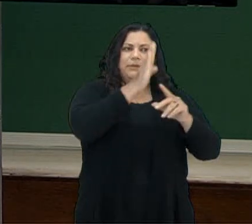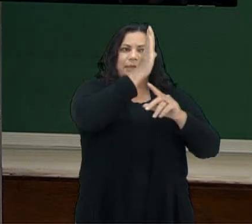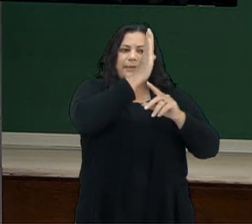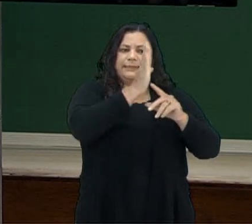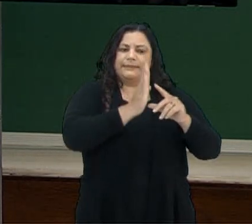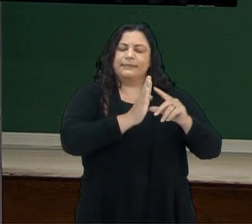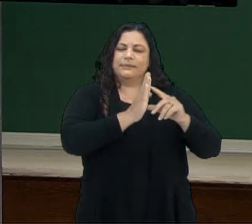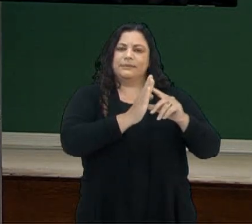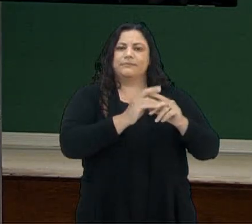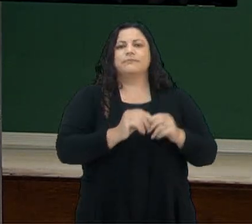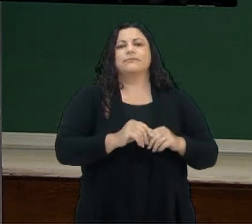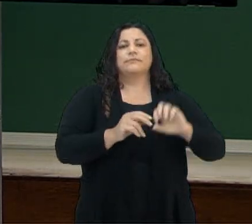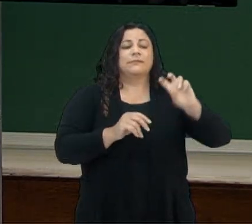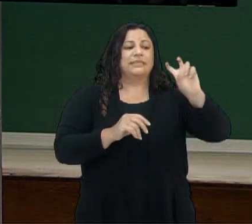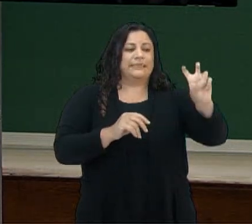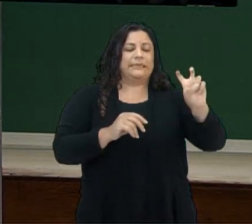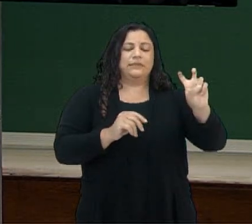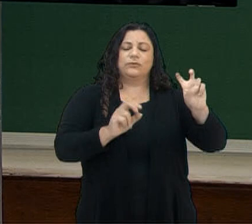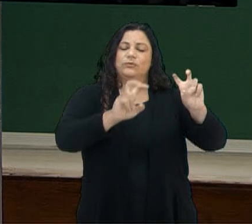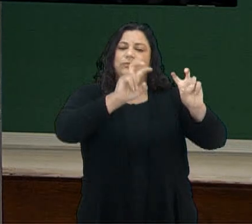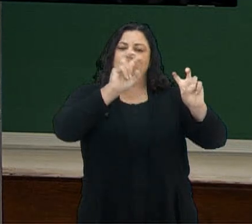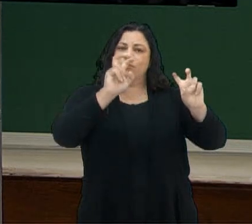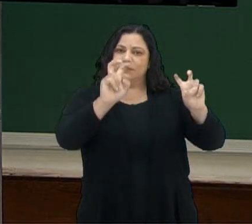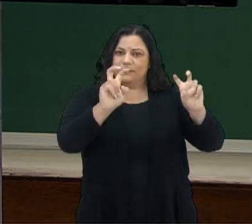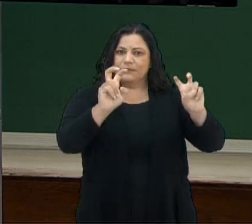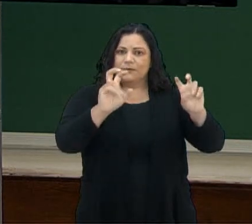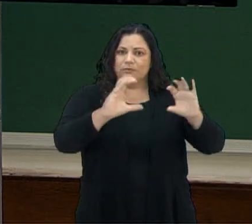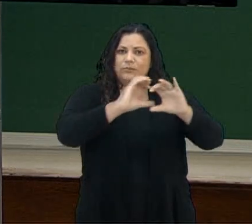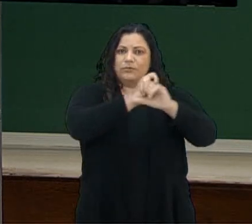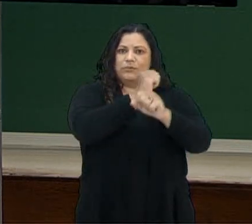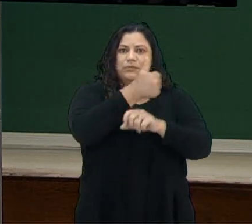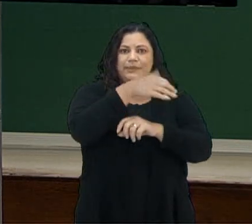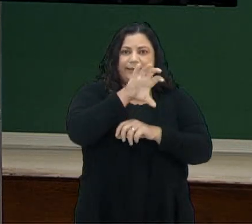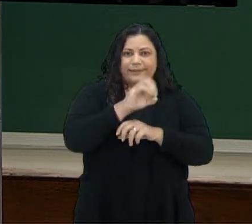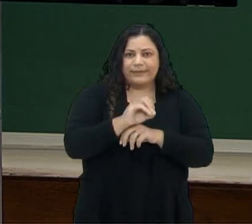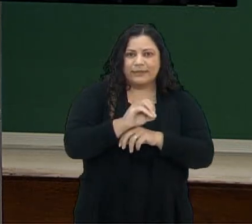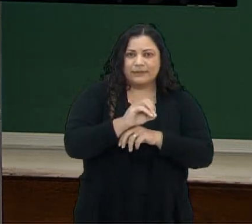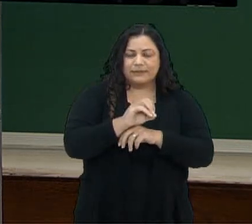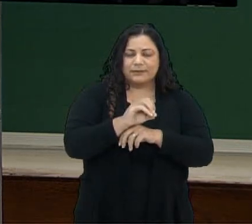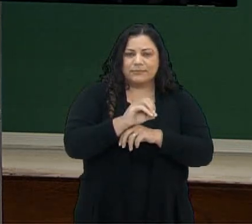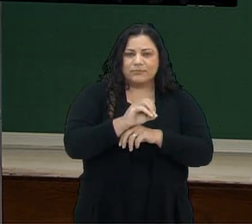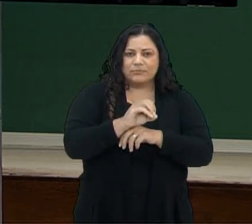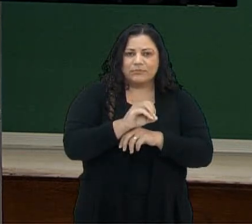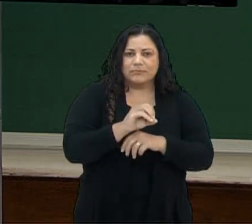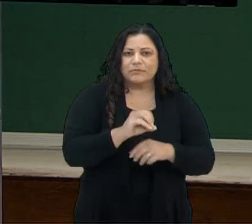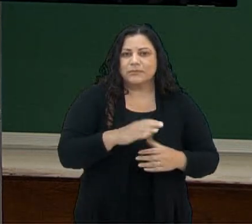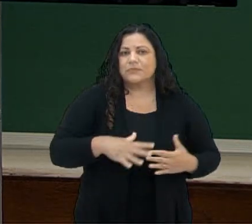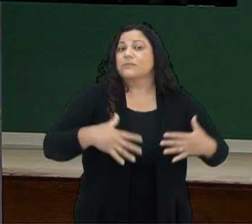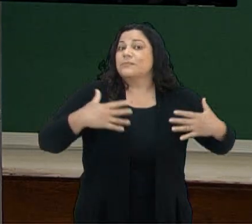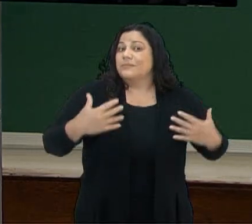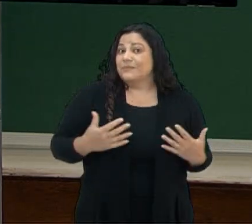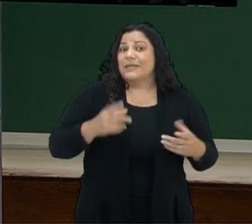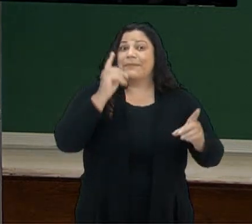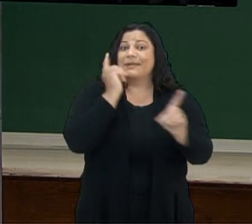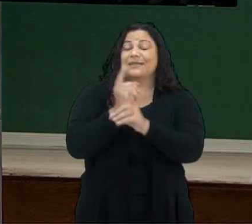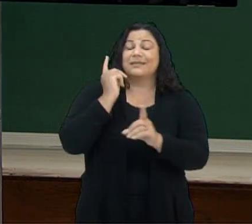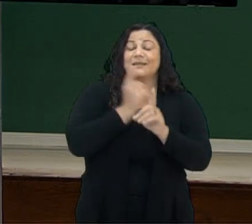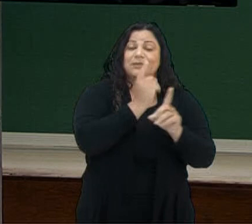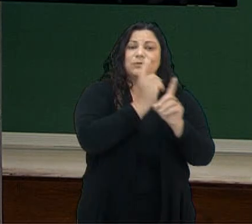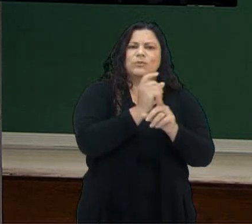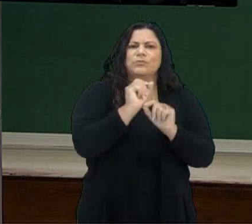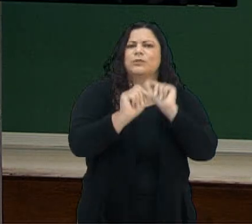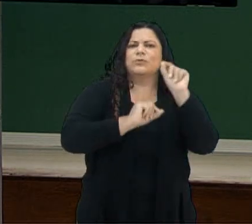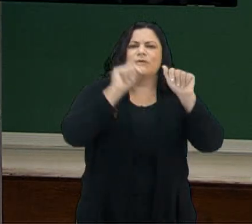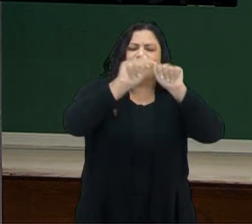no primeiro e 5 centímetros no segundo triângulo ali, beleza? Aí, para eu descobrir qual vai ser